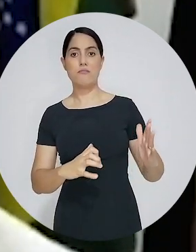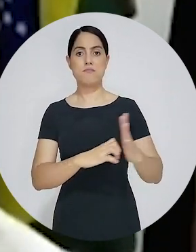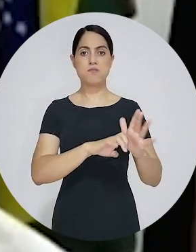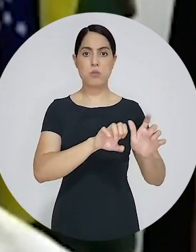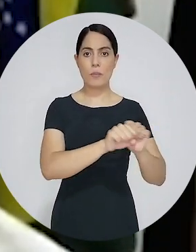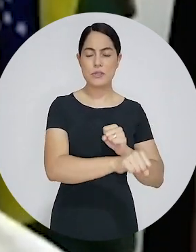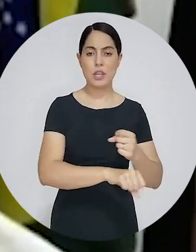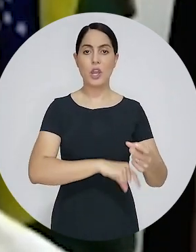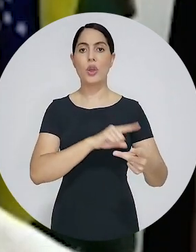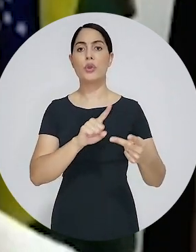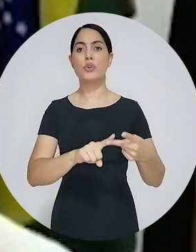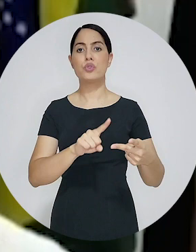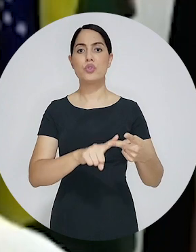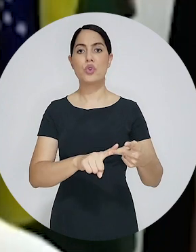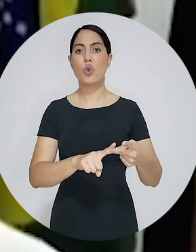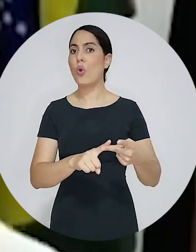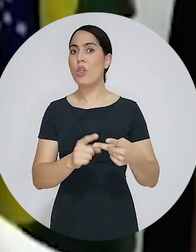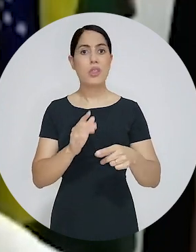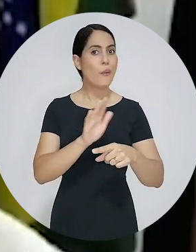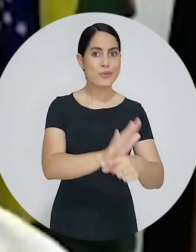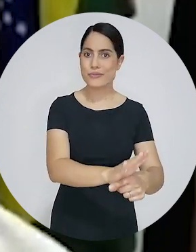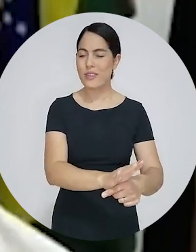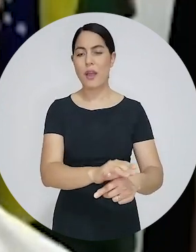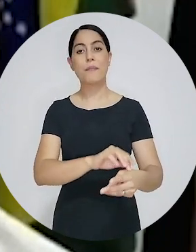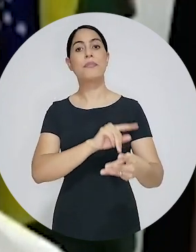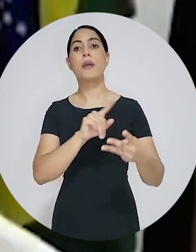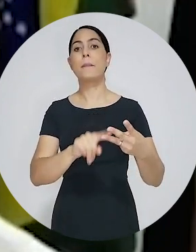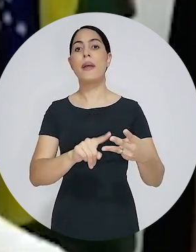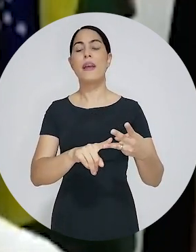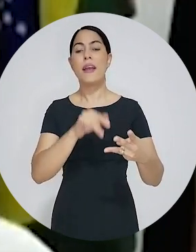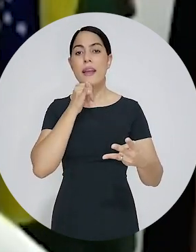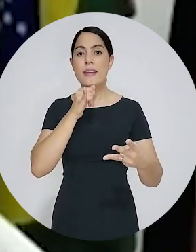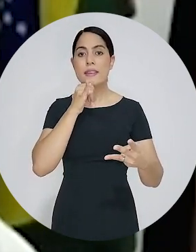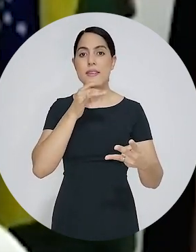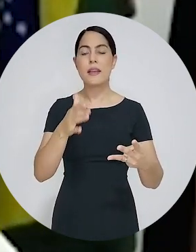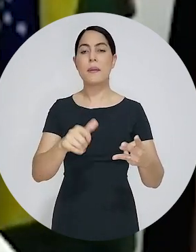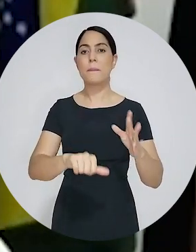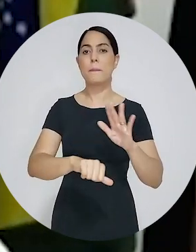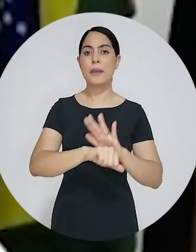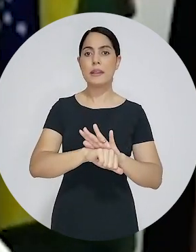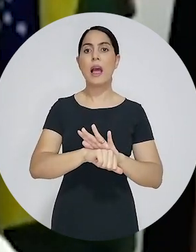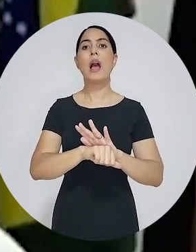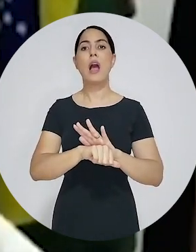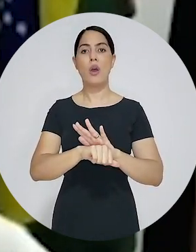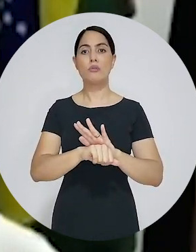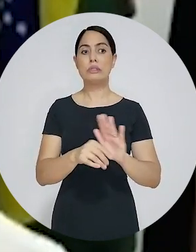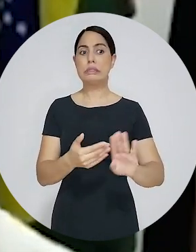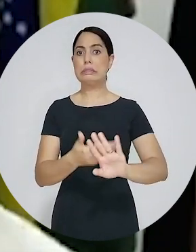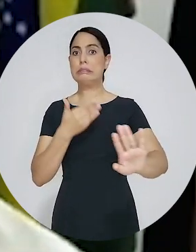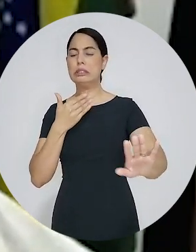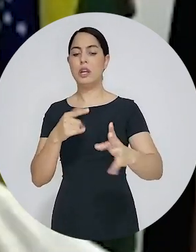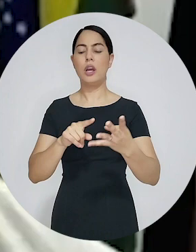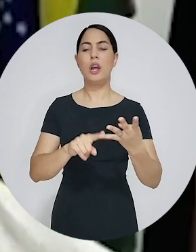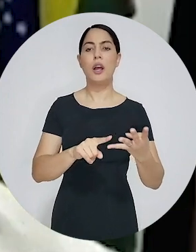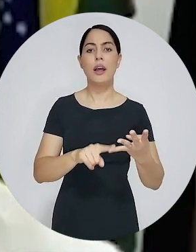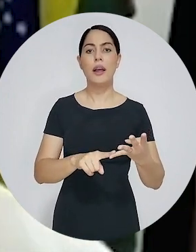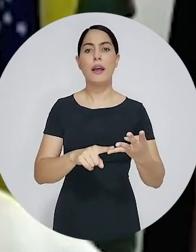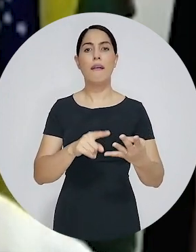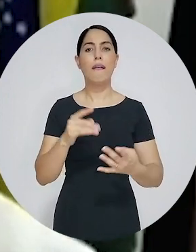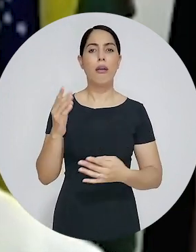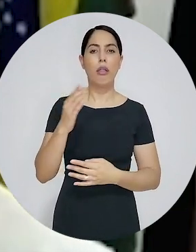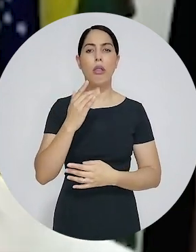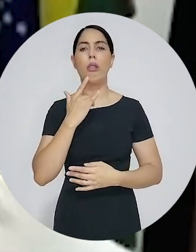depois a omissão de socorro, depois afastar-se para eximir a responsabilidade penal civil que possa ser atribuída,